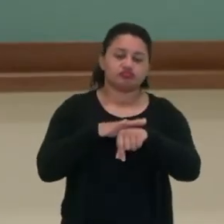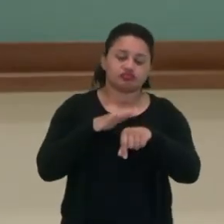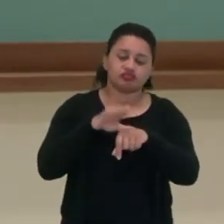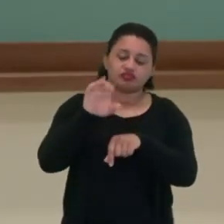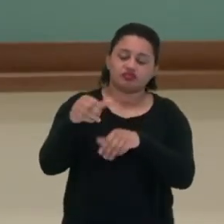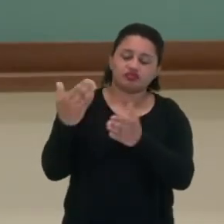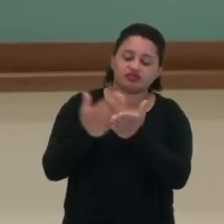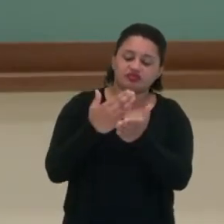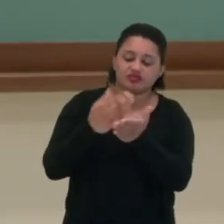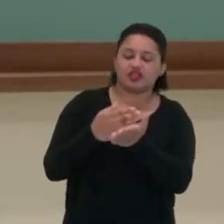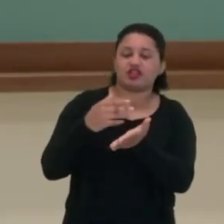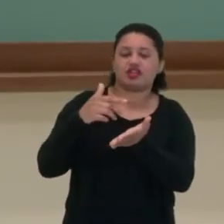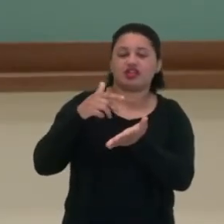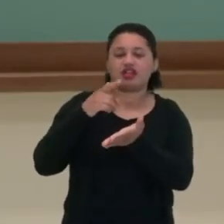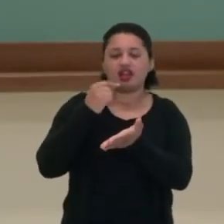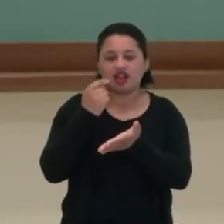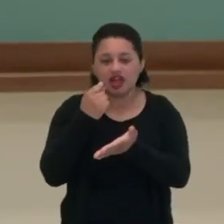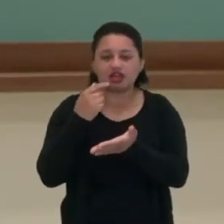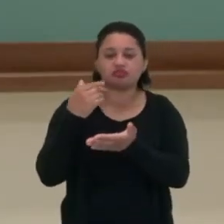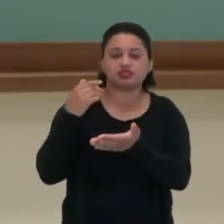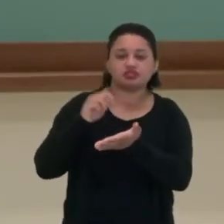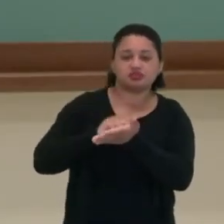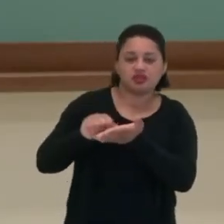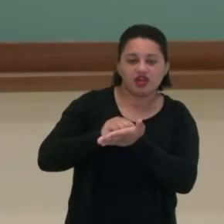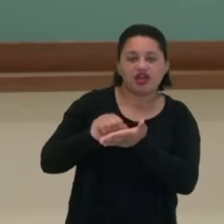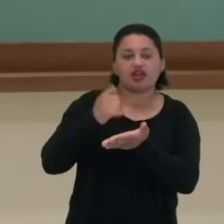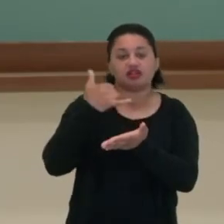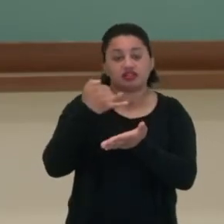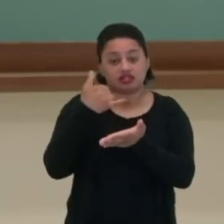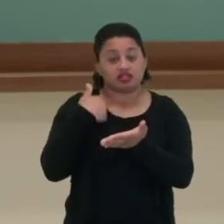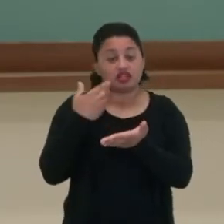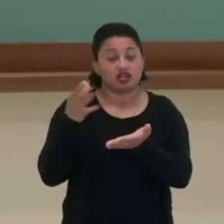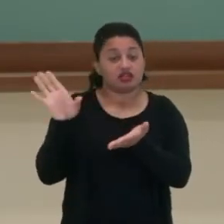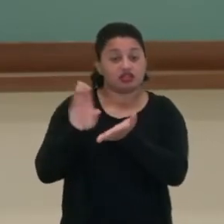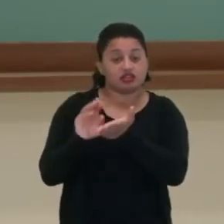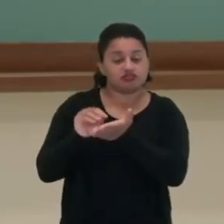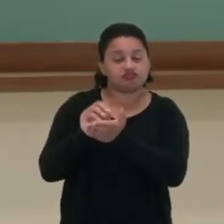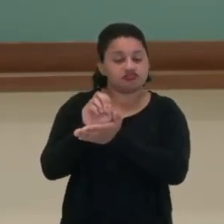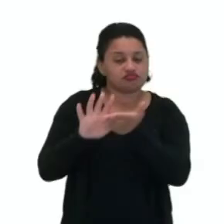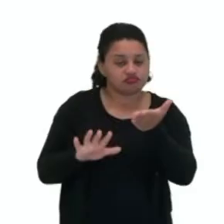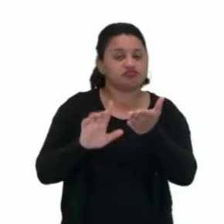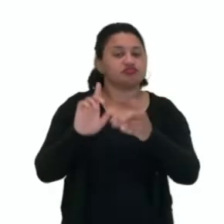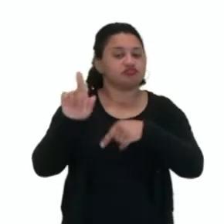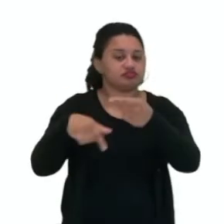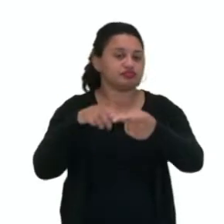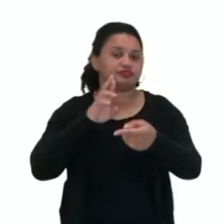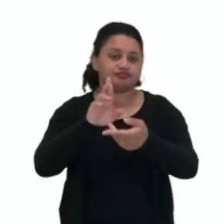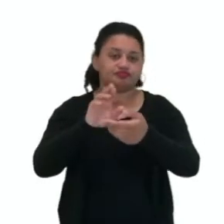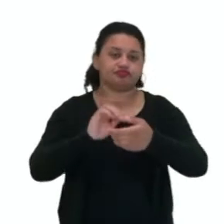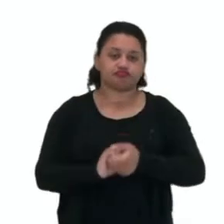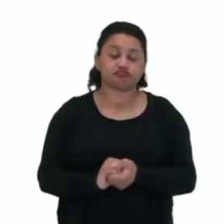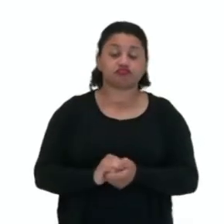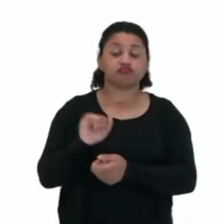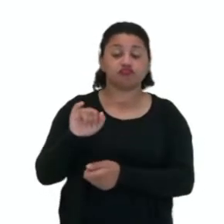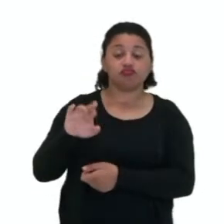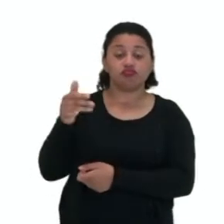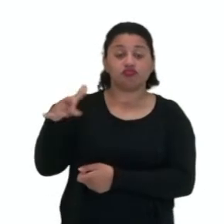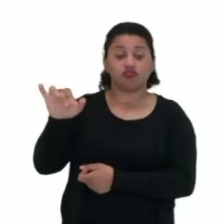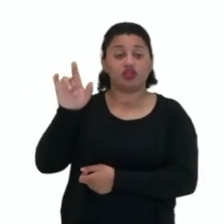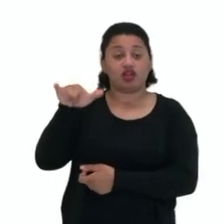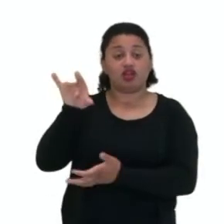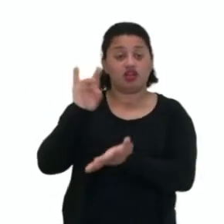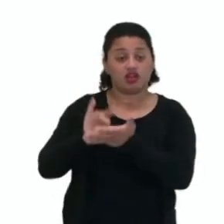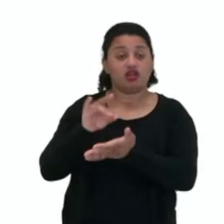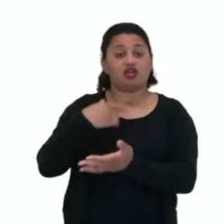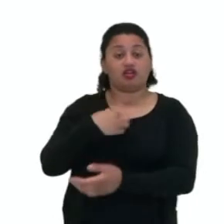seu caderno, caneta, lápis e borracha e anota a atividade que vai aparecer na tela aí para você. O Irã é oficialmente uma